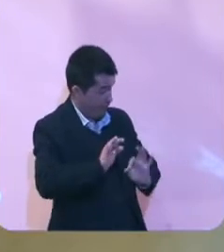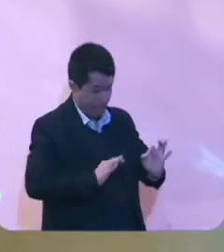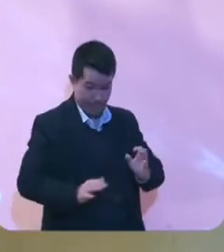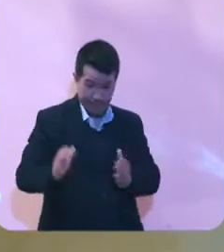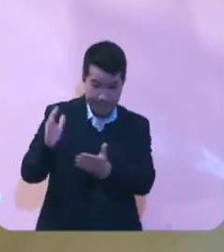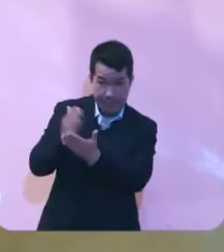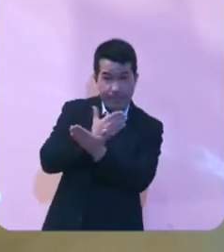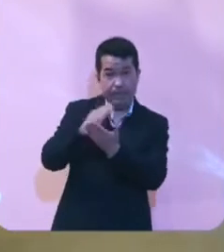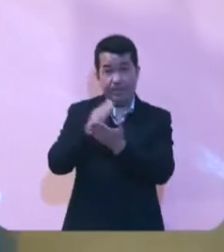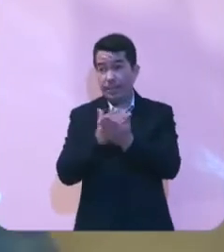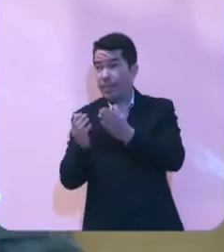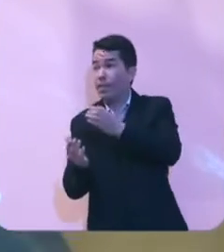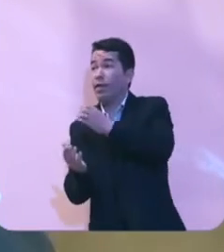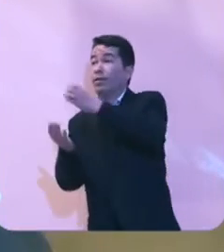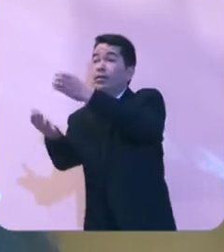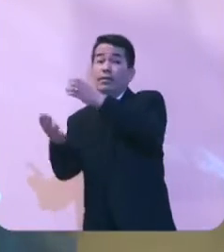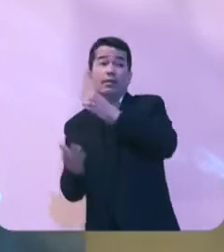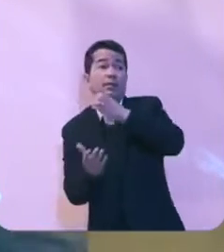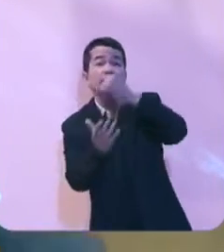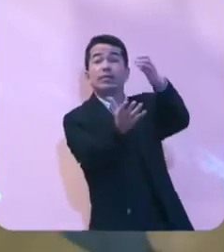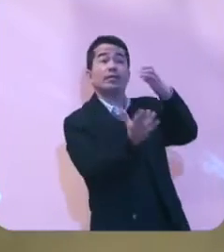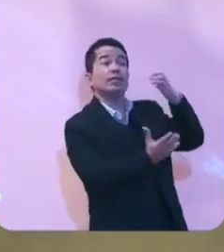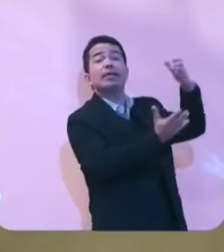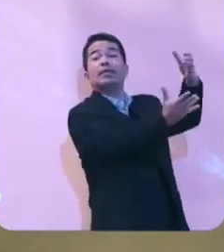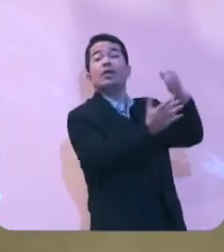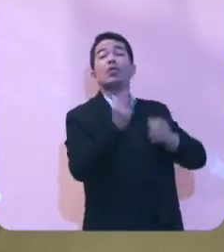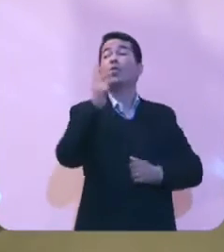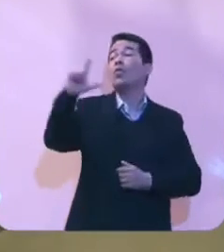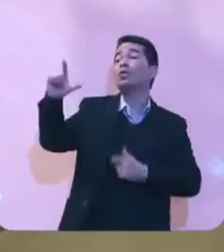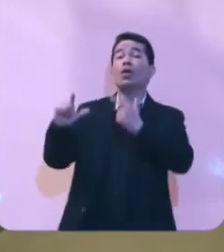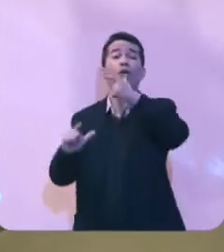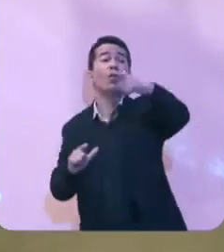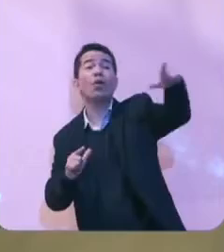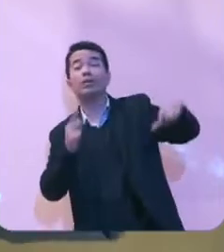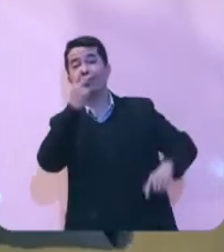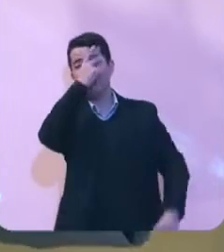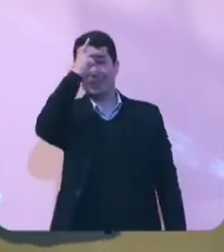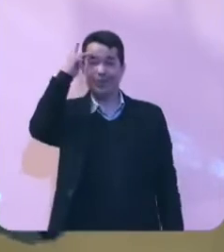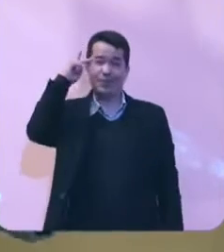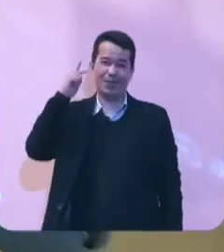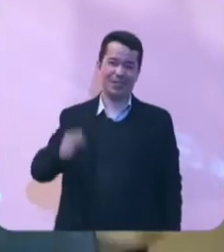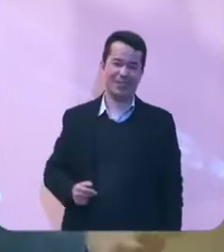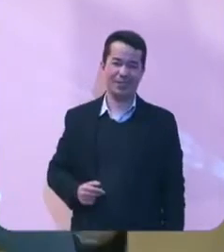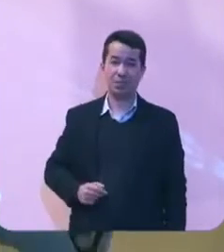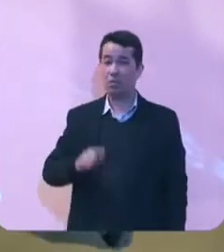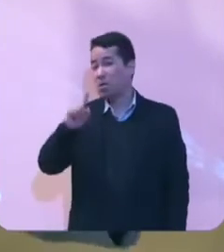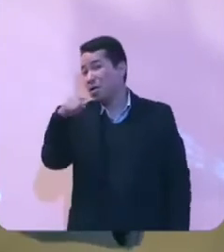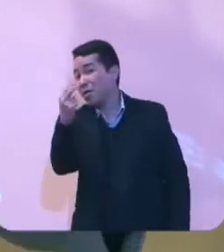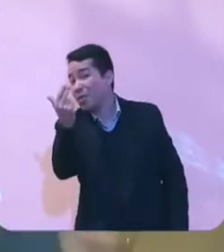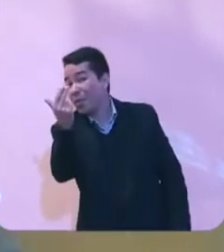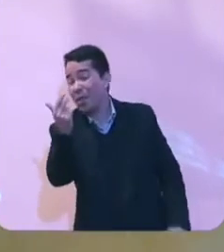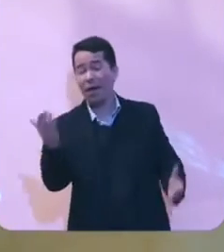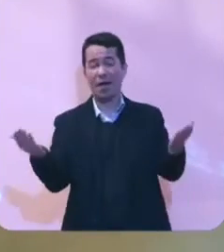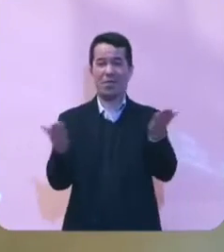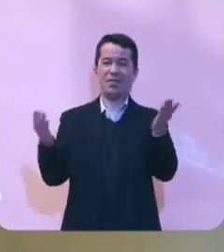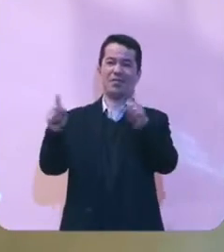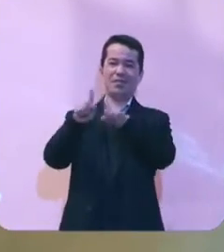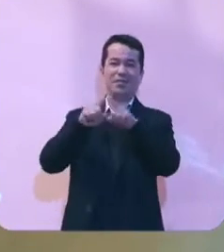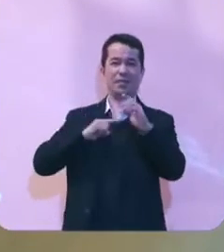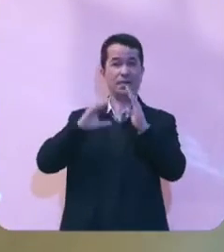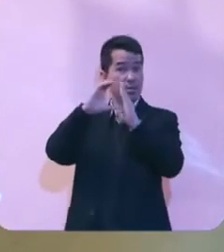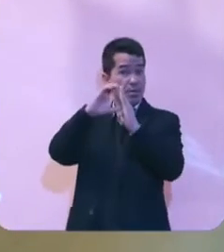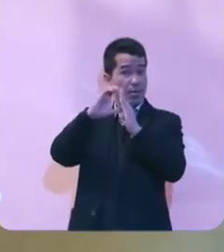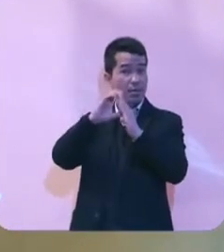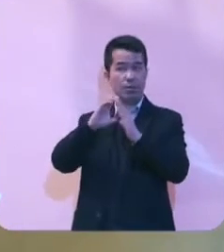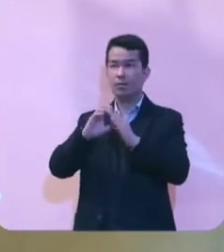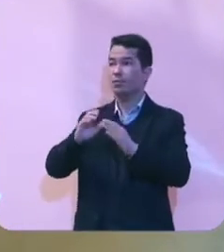cereais. Ou quando você traz lá uma cesta básica, ou quando a sua célula faz uma campanha para recolher alimentos